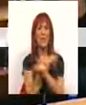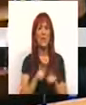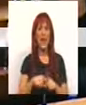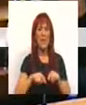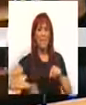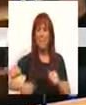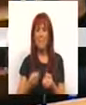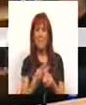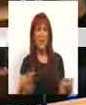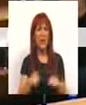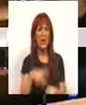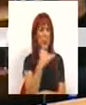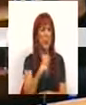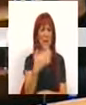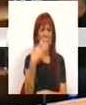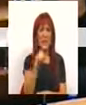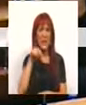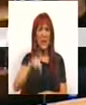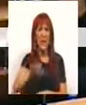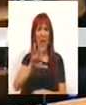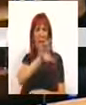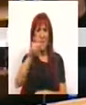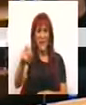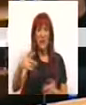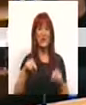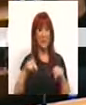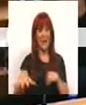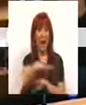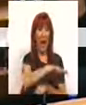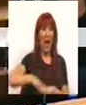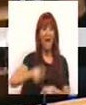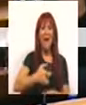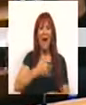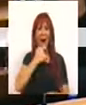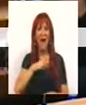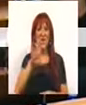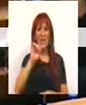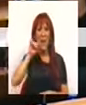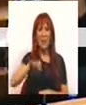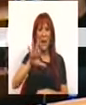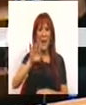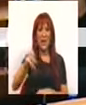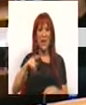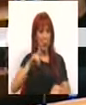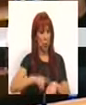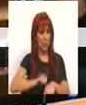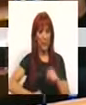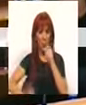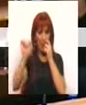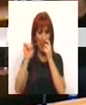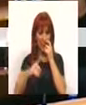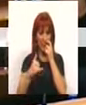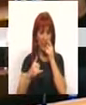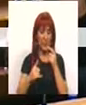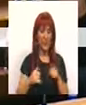é de aproximadamente 260 mil hectares. Desta área, apenas cerca de 10 mil hectares durante a época